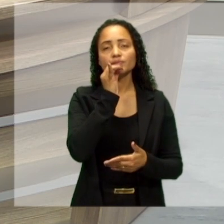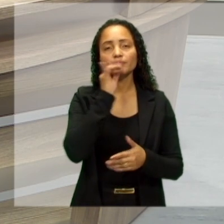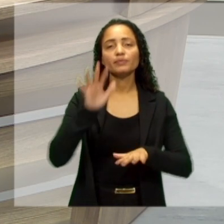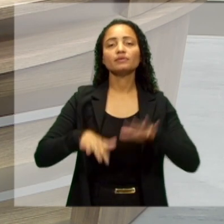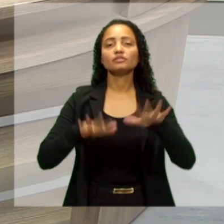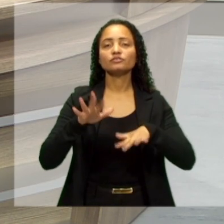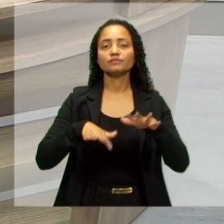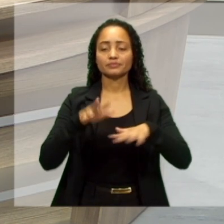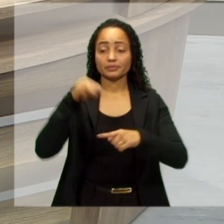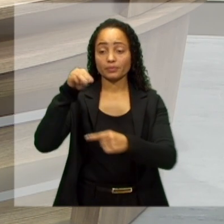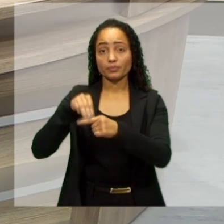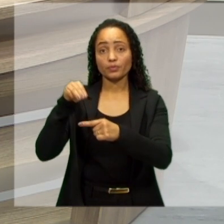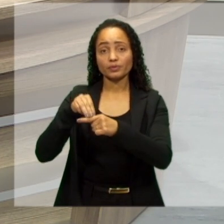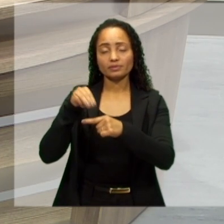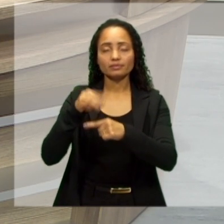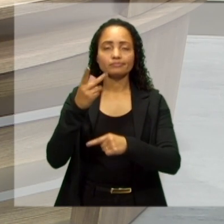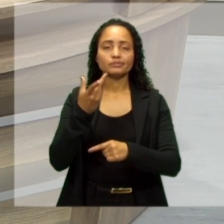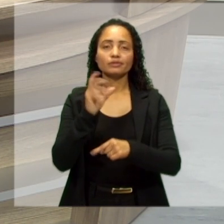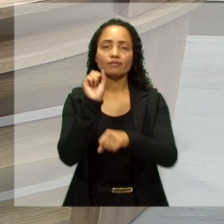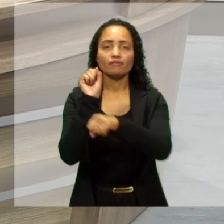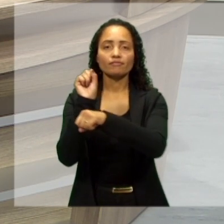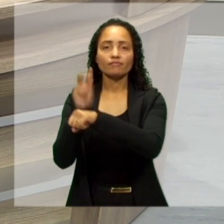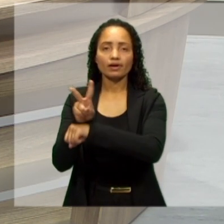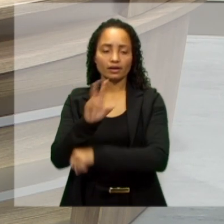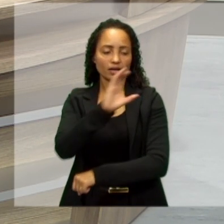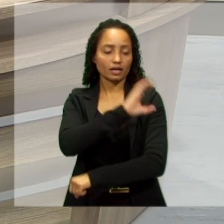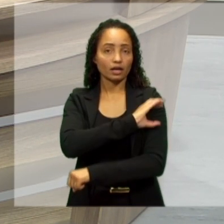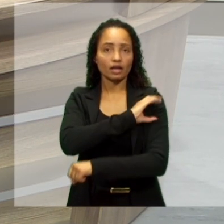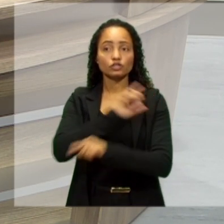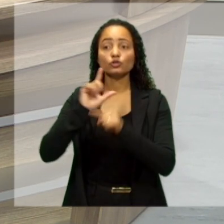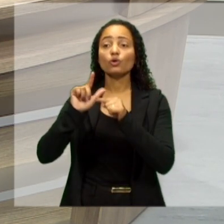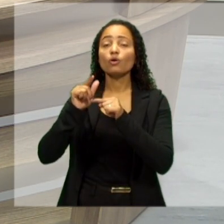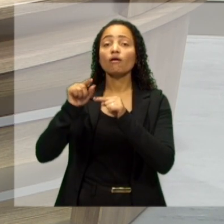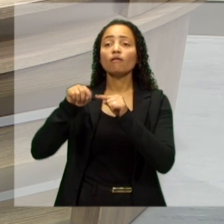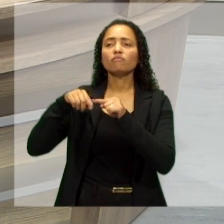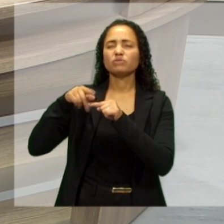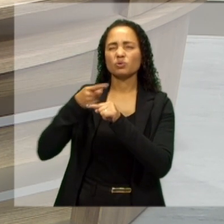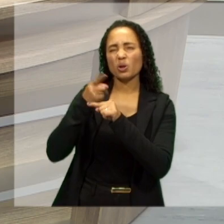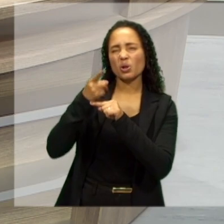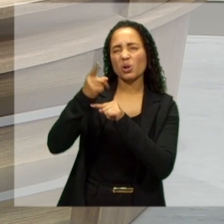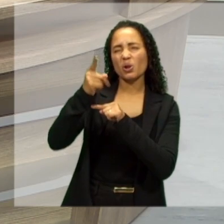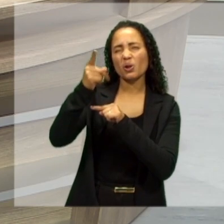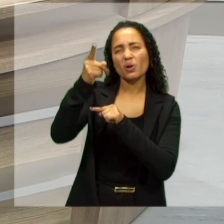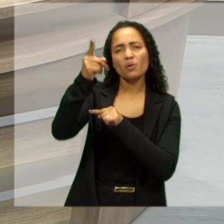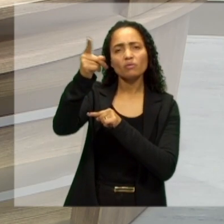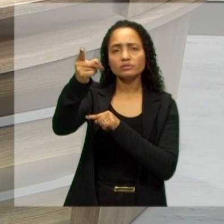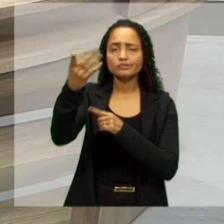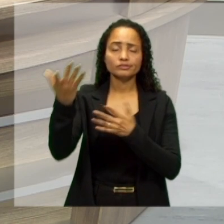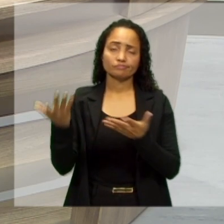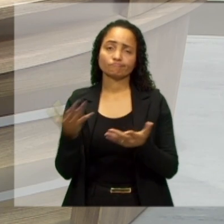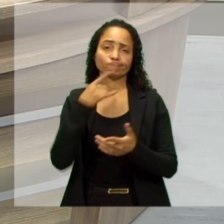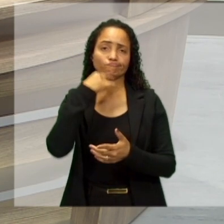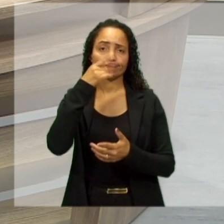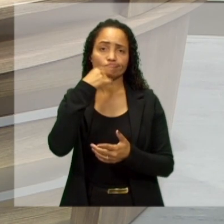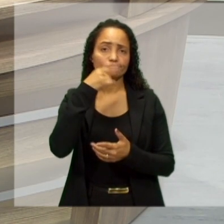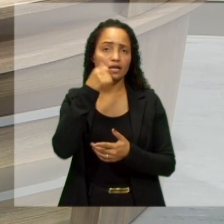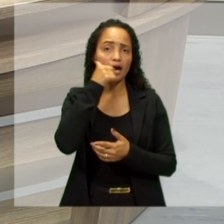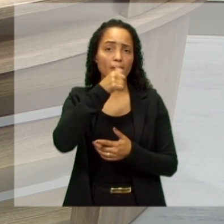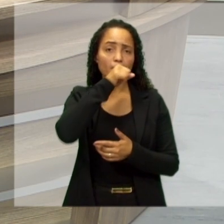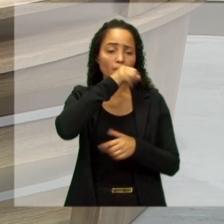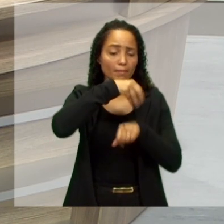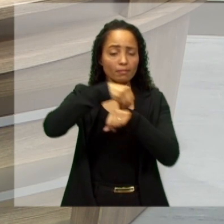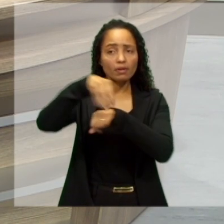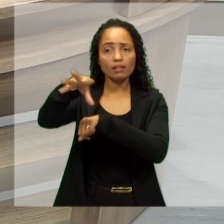município fornecia uma vaga em creche no outro lado da cidade, o que inviabilizava essa vaga para a mãe. Então, a